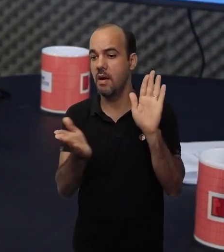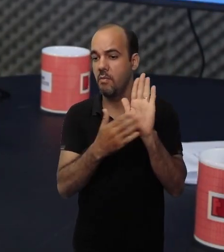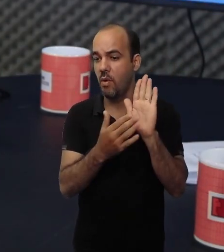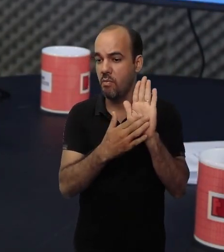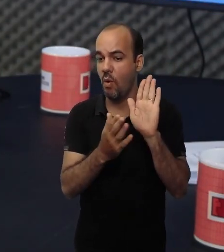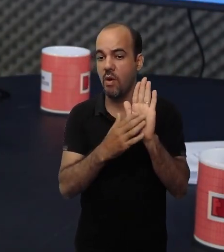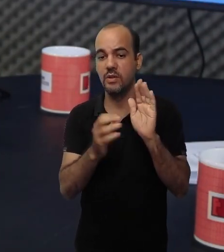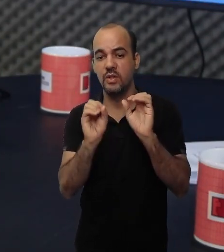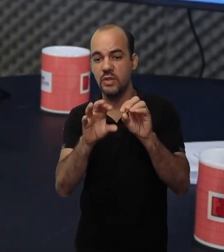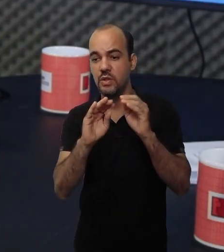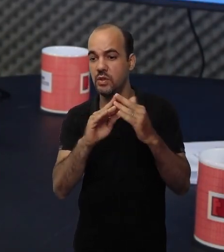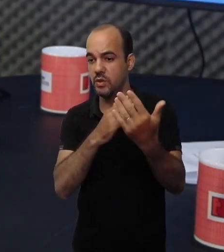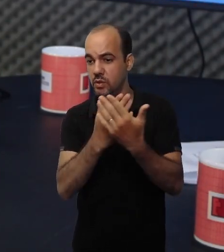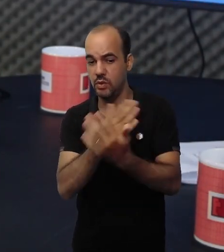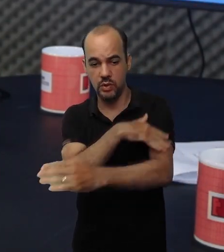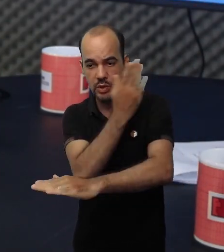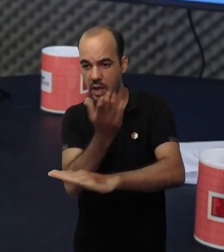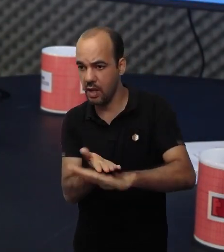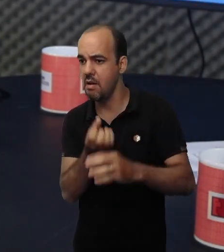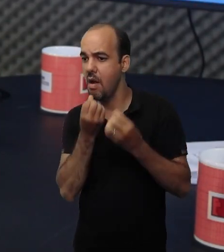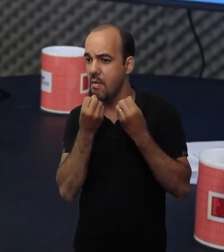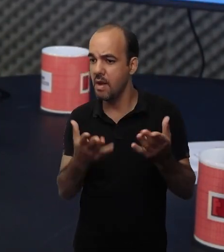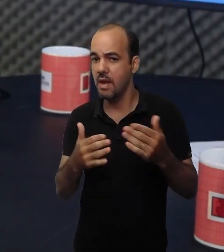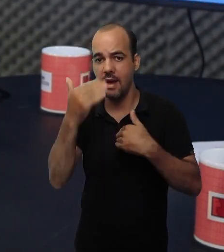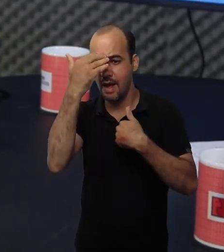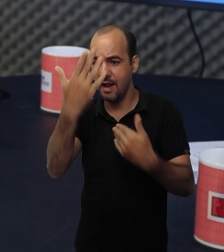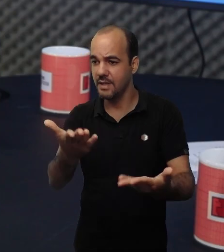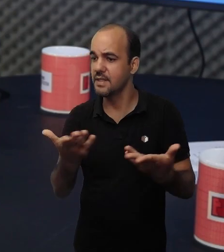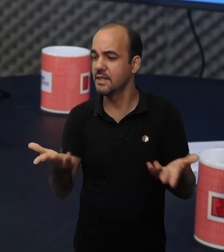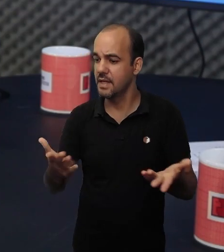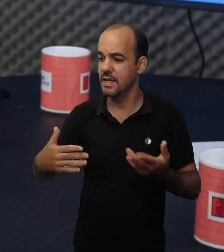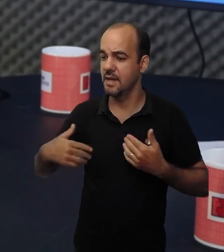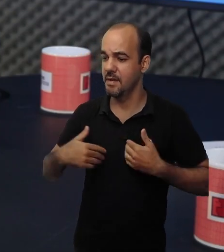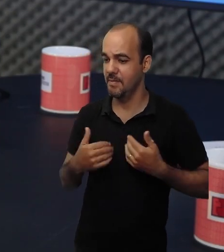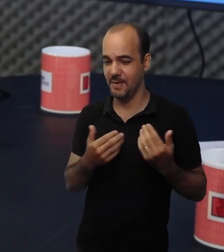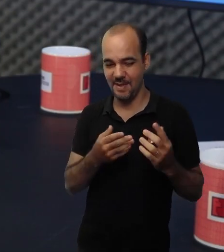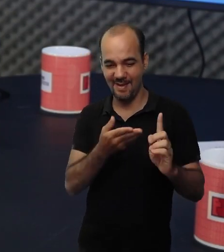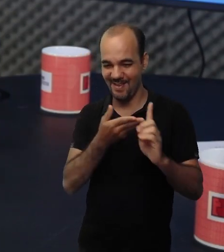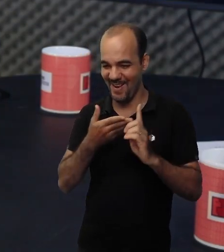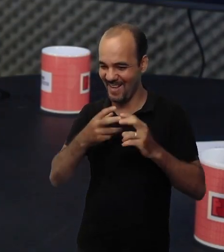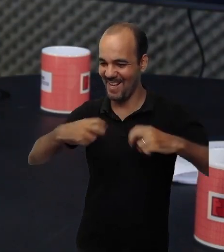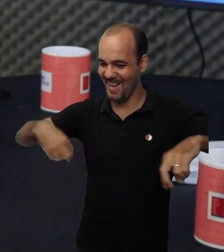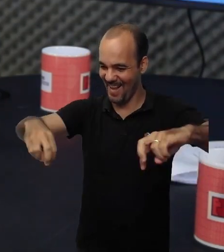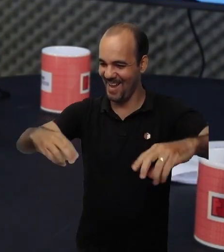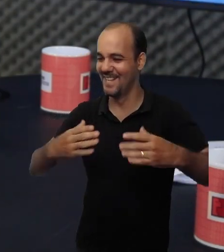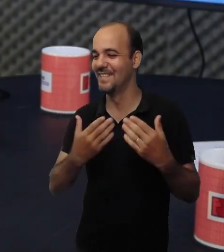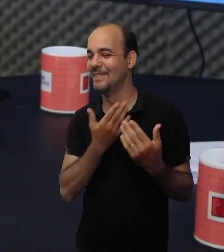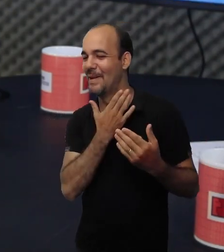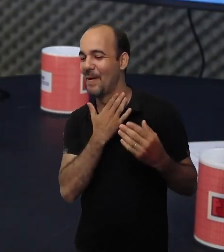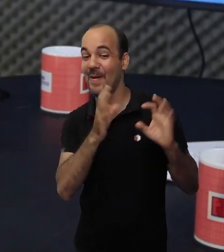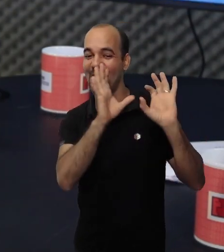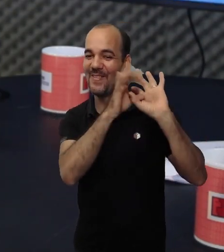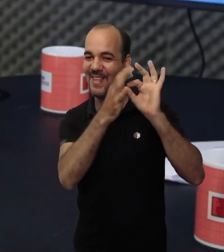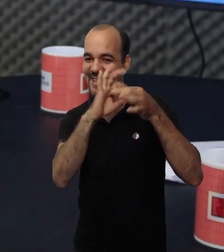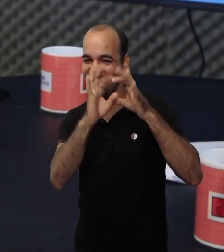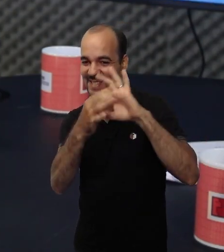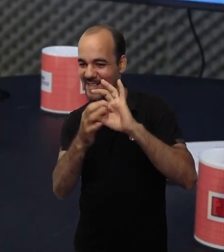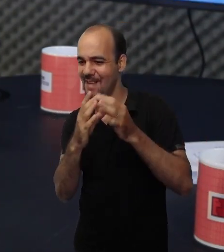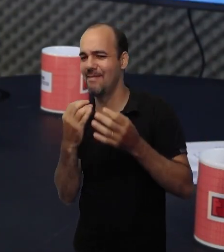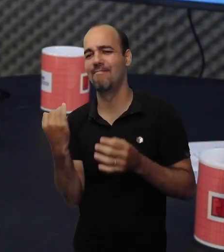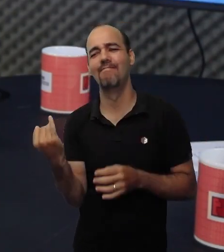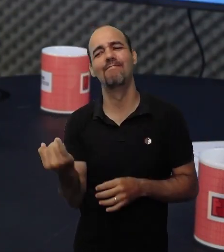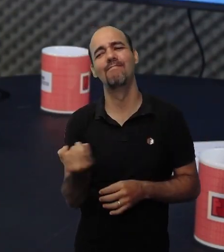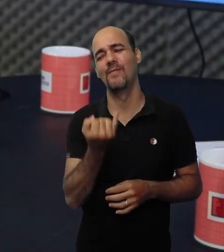adequa muito bem. E agradecer, de fato, por poder ter esse espaço para falar um pouquinho sobre as Olimpíadas que valem